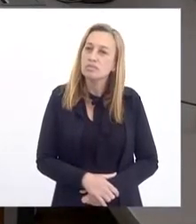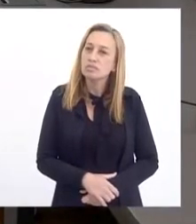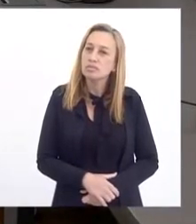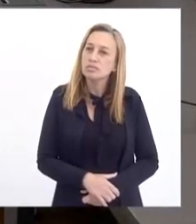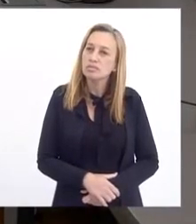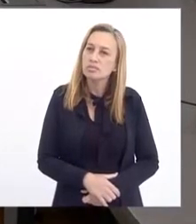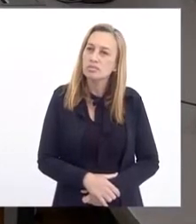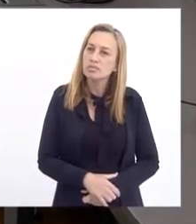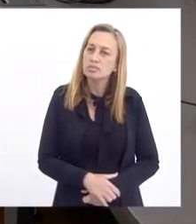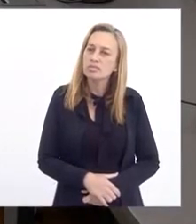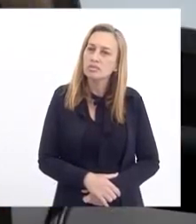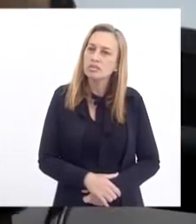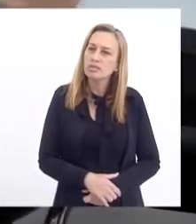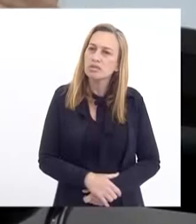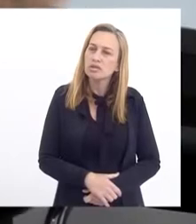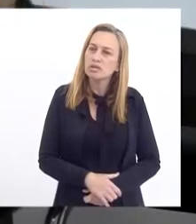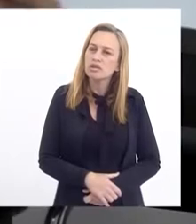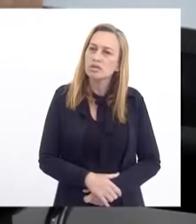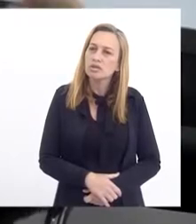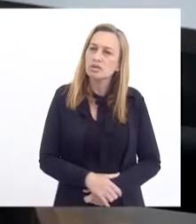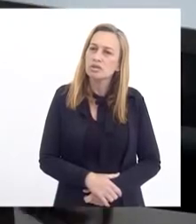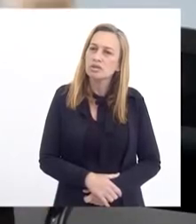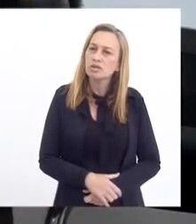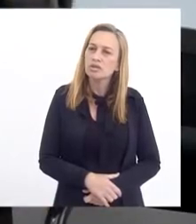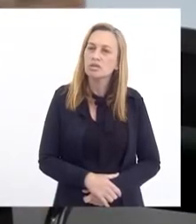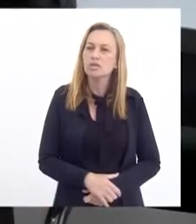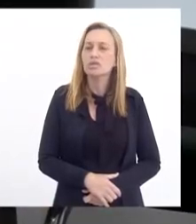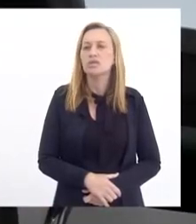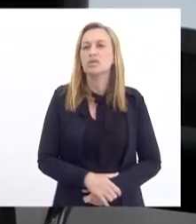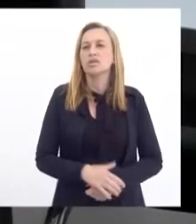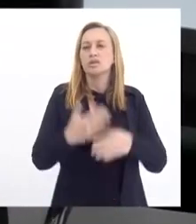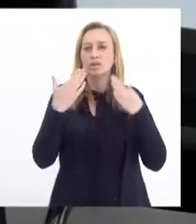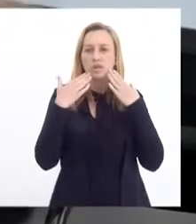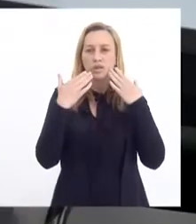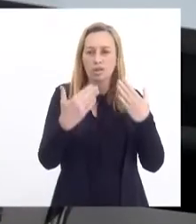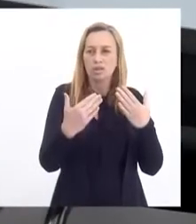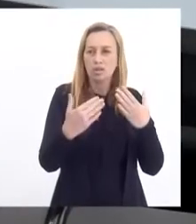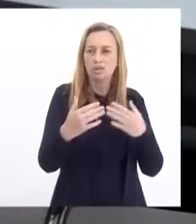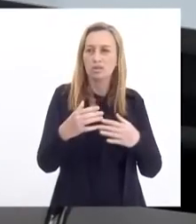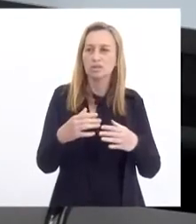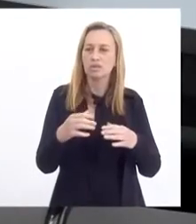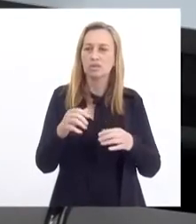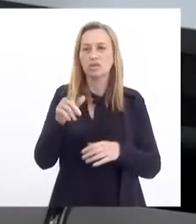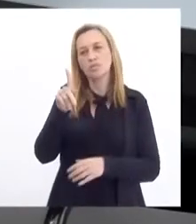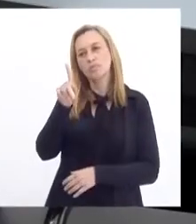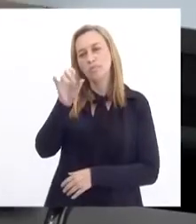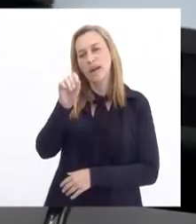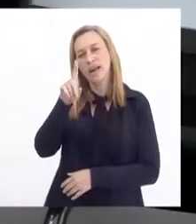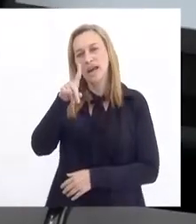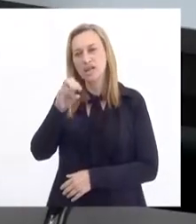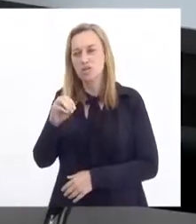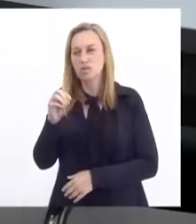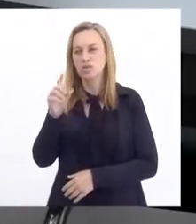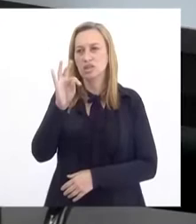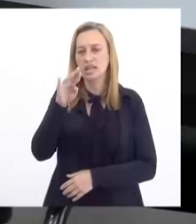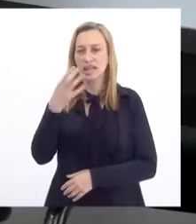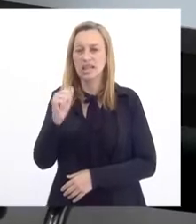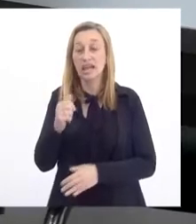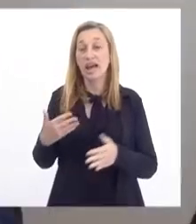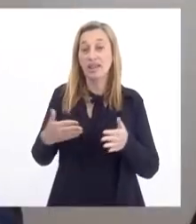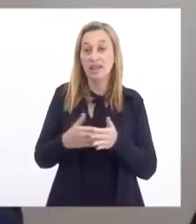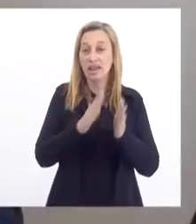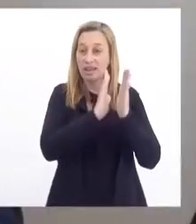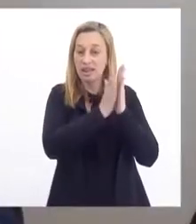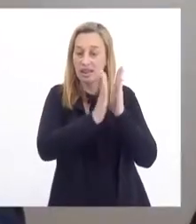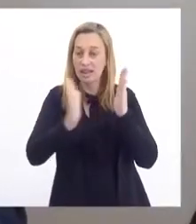Já fizemos uma audiência lá no Palácio Tiradentes, deputado. Até na biblioteca. Fizemos. Sim, sim, pô. Fizemos sabatina.